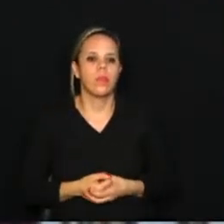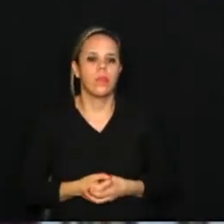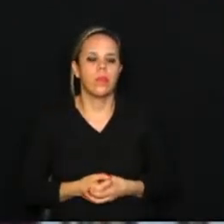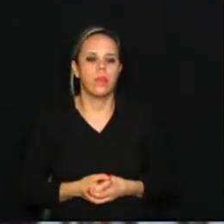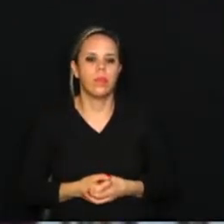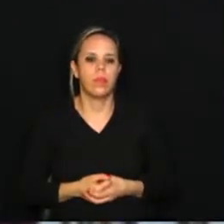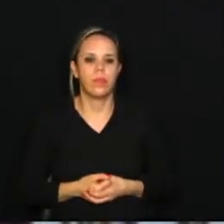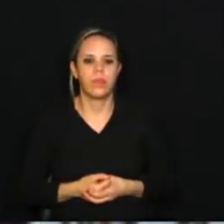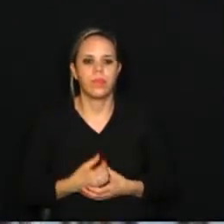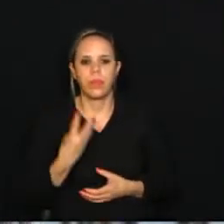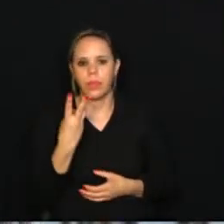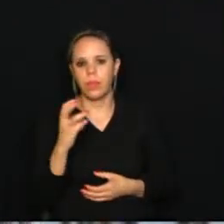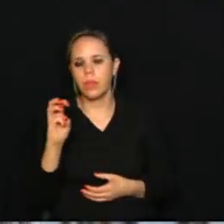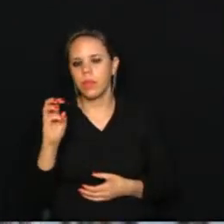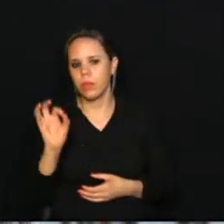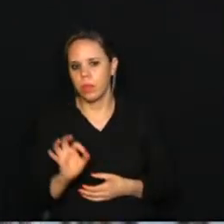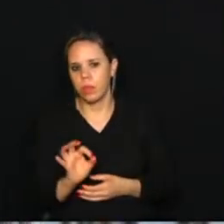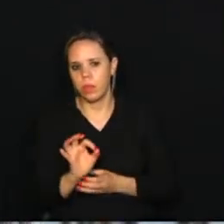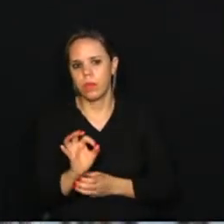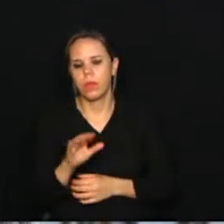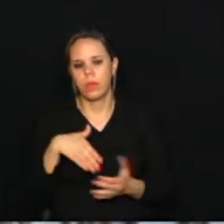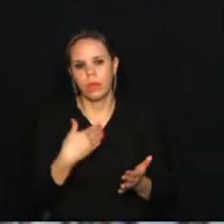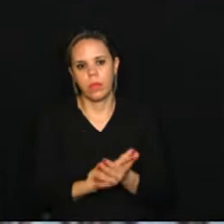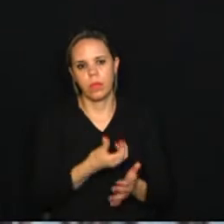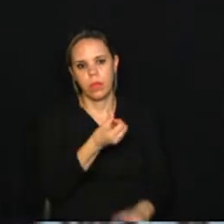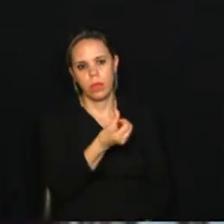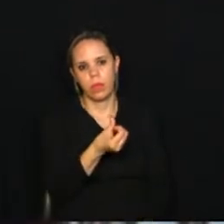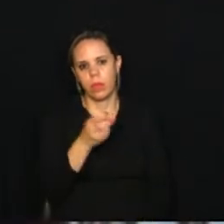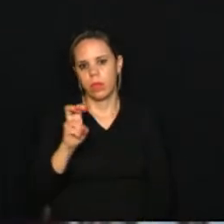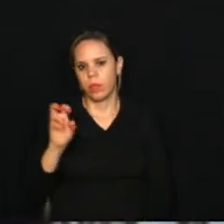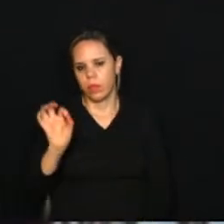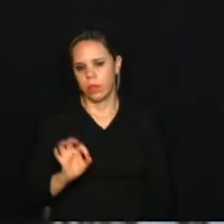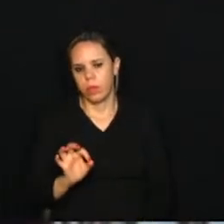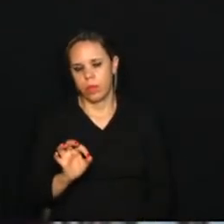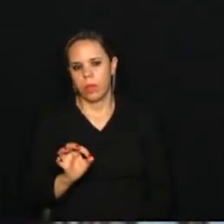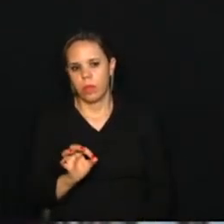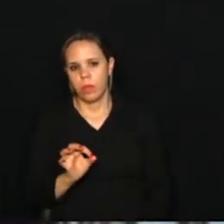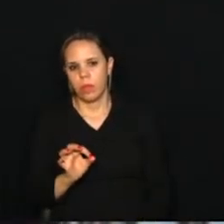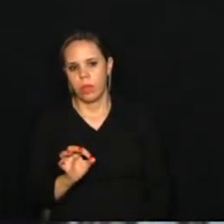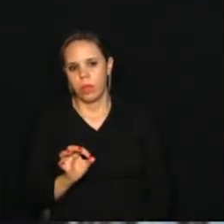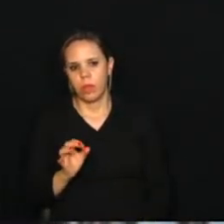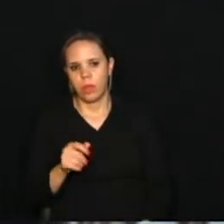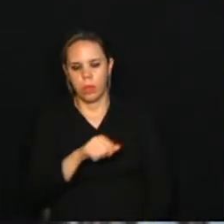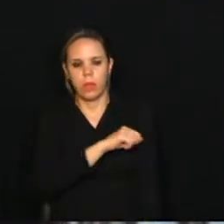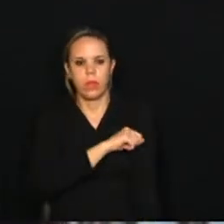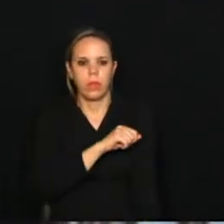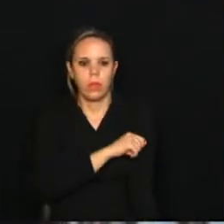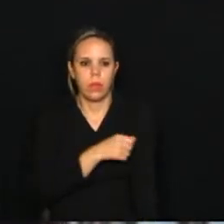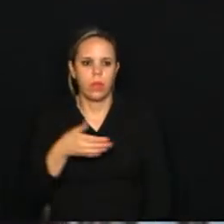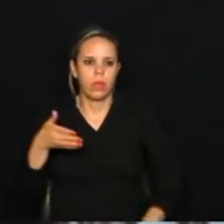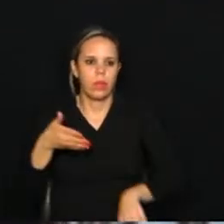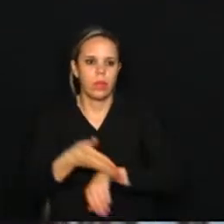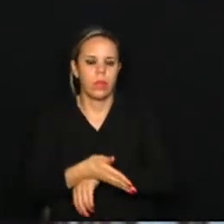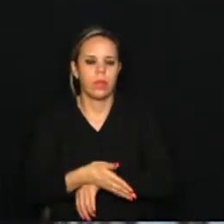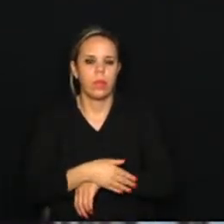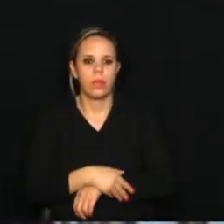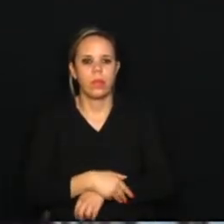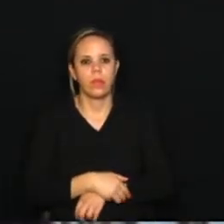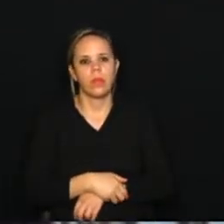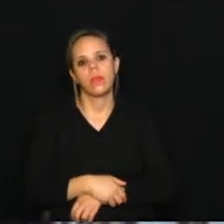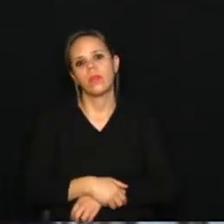dos 35% até 60%, 65% dos alunos em termos